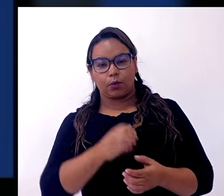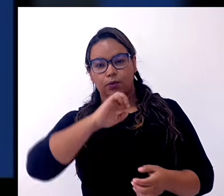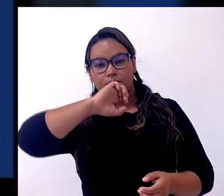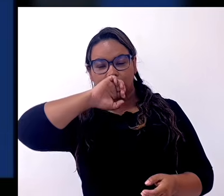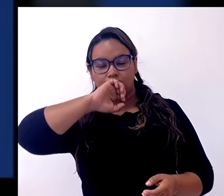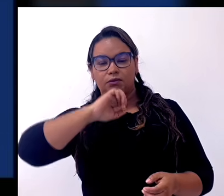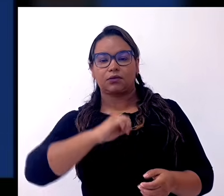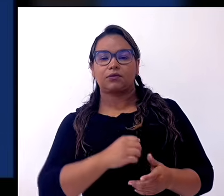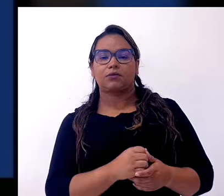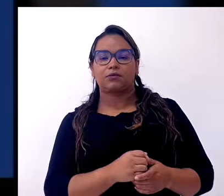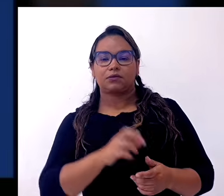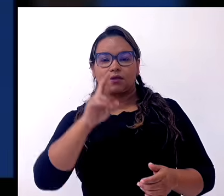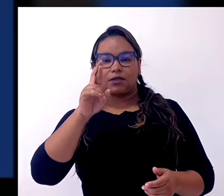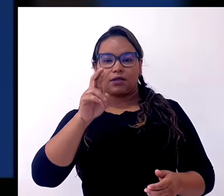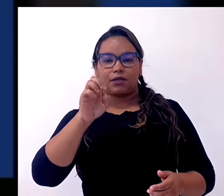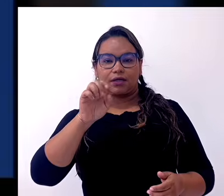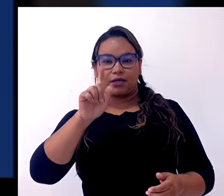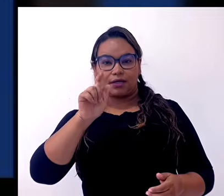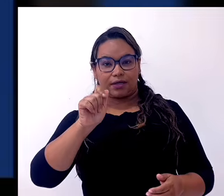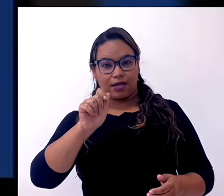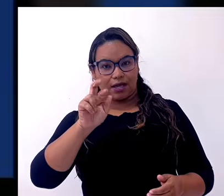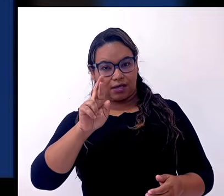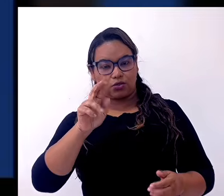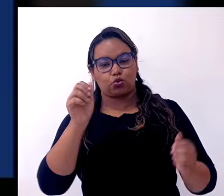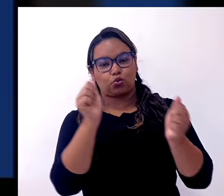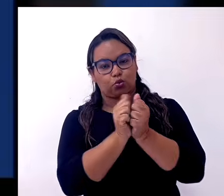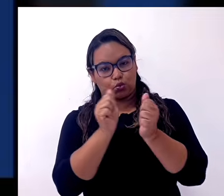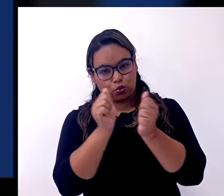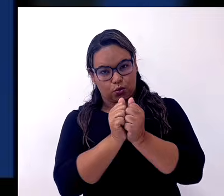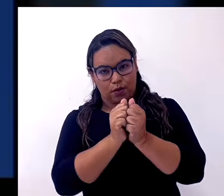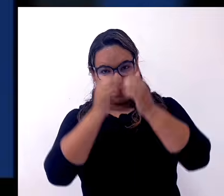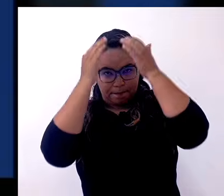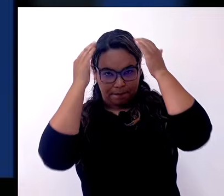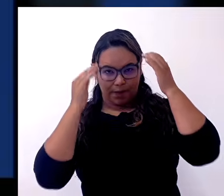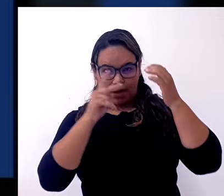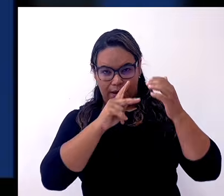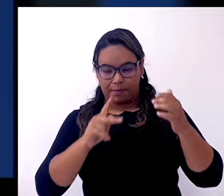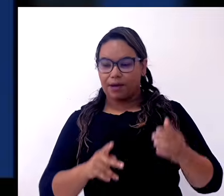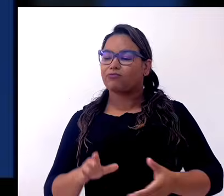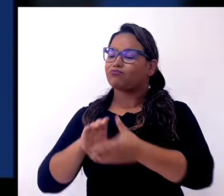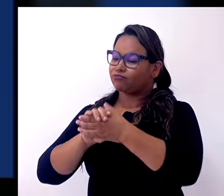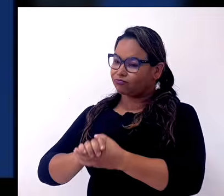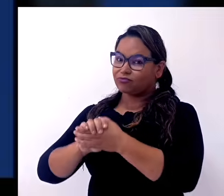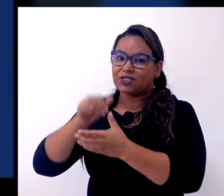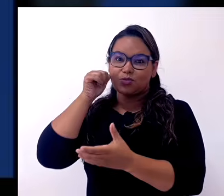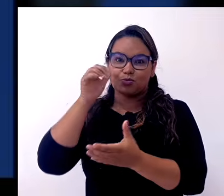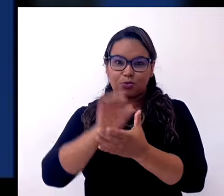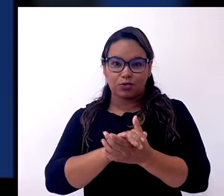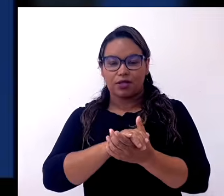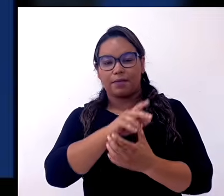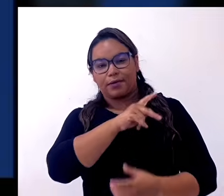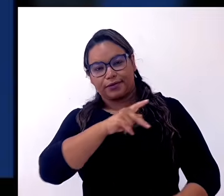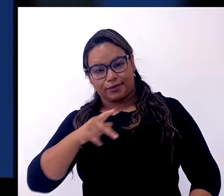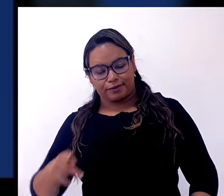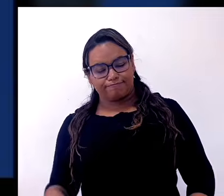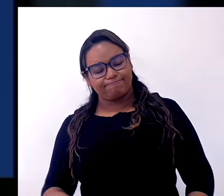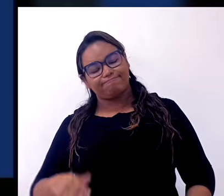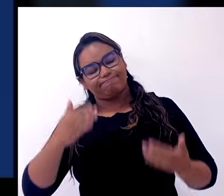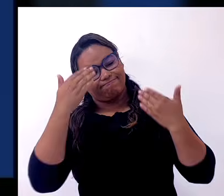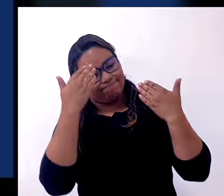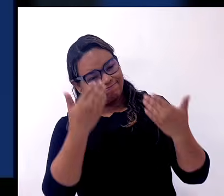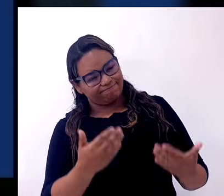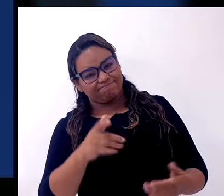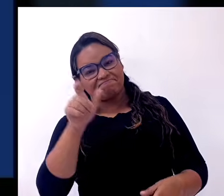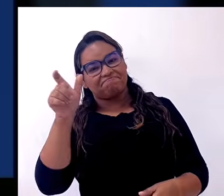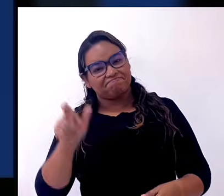por ajudar a criar uma revolução de valores e de espírito na Europa Central e na antiga União Soviética,